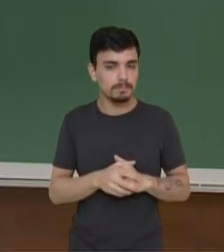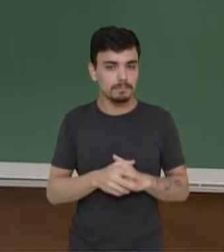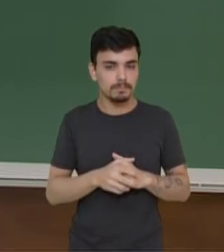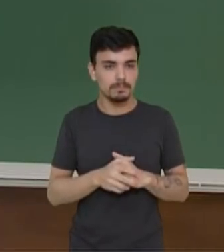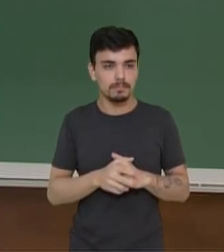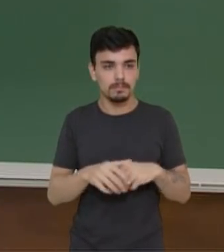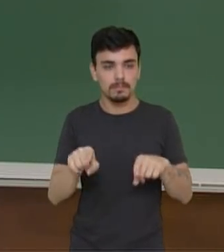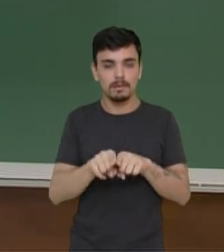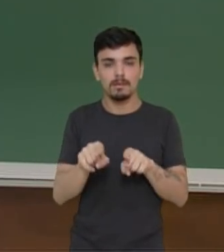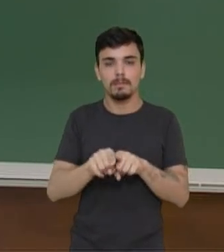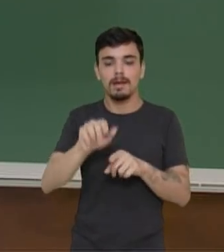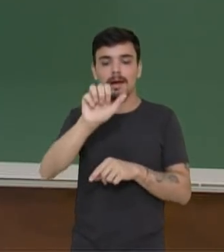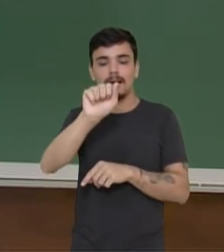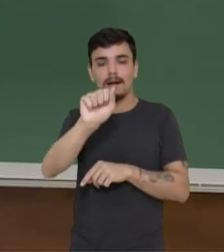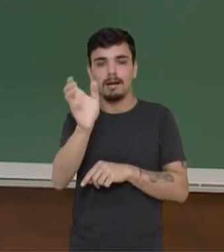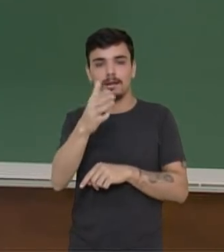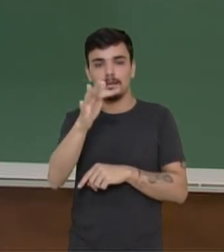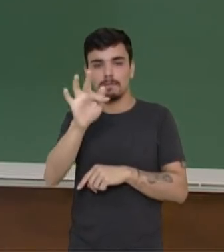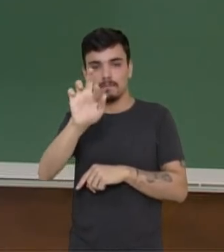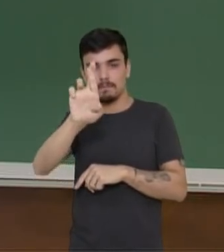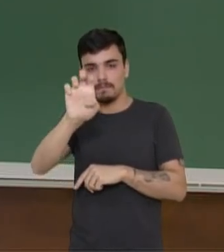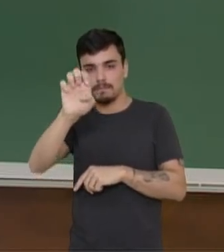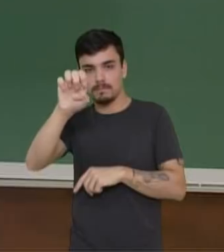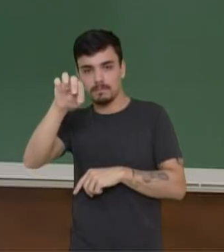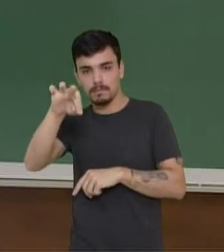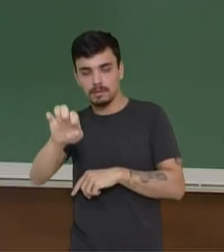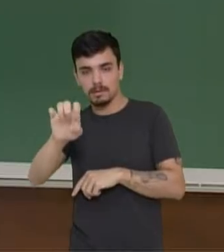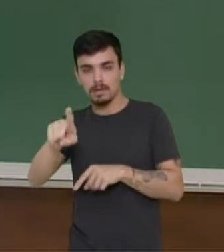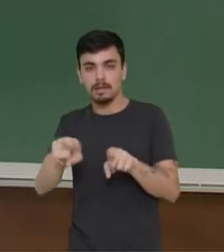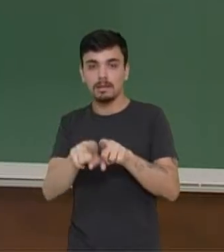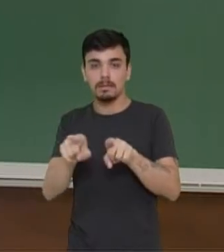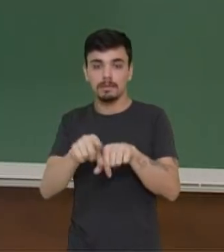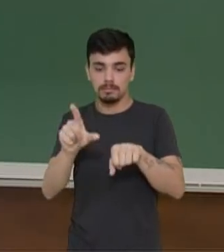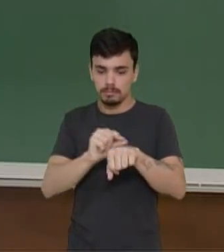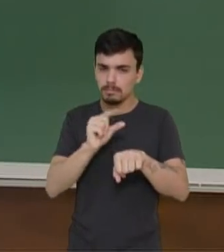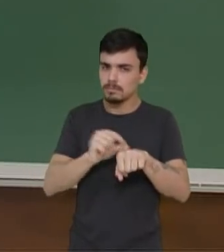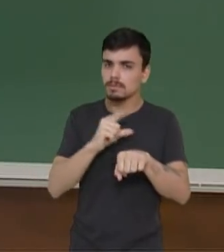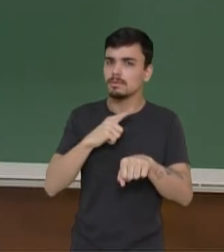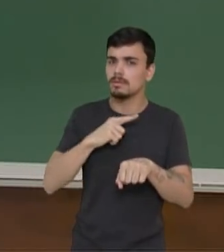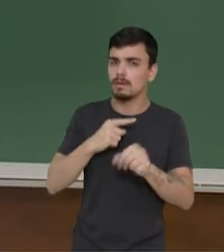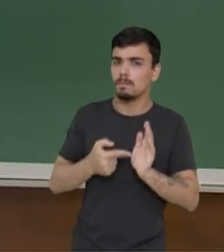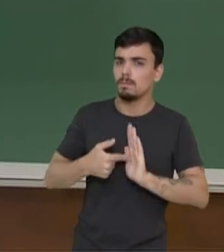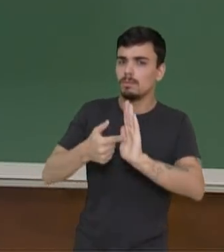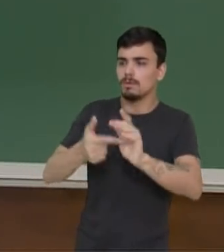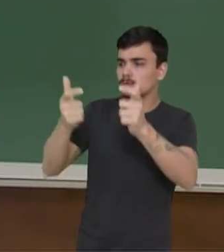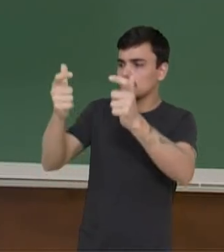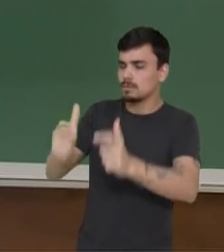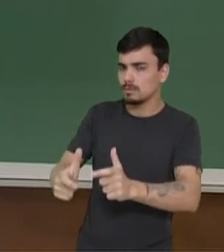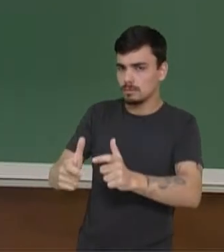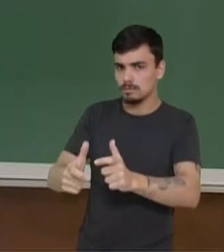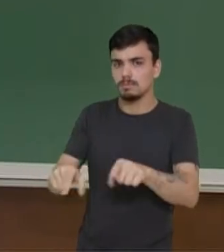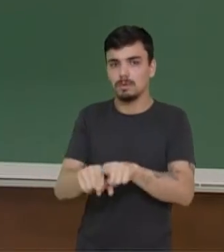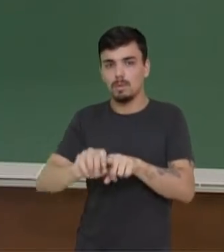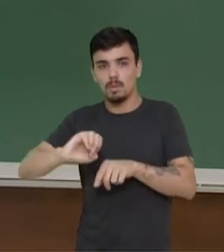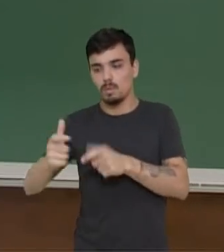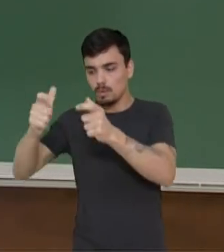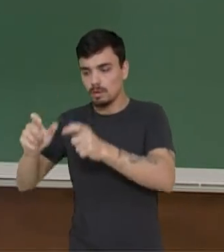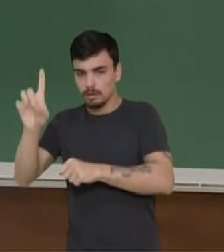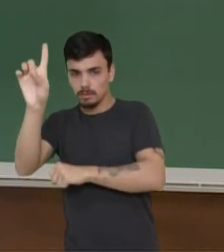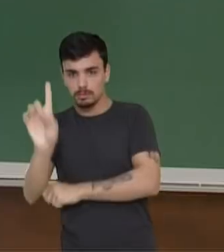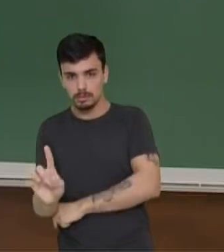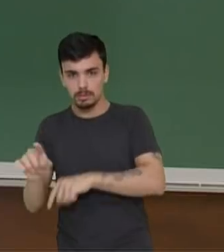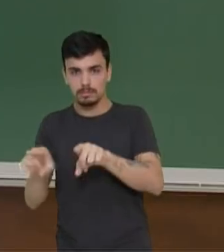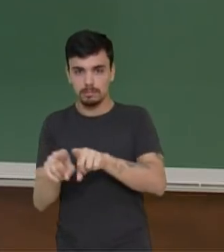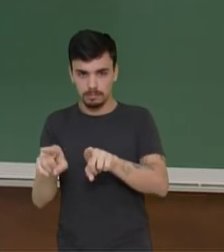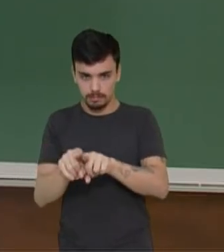E à frente, observem que à frente também é uma expressão adverbial que indica lugar, a posição de um sujeito, né? Logo ali na frente estamos